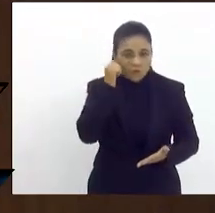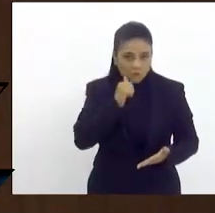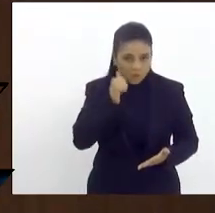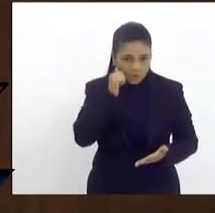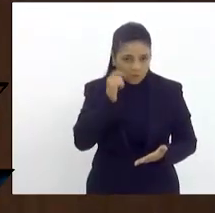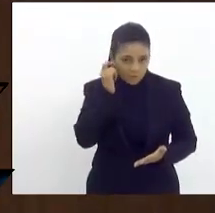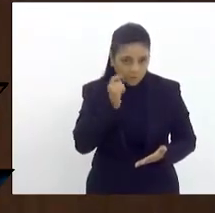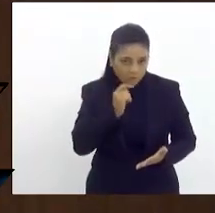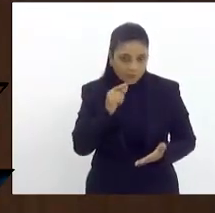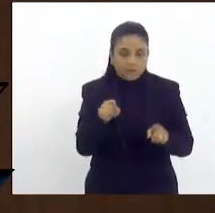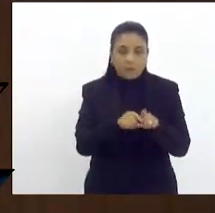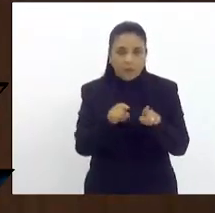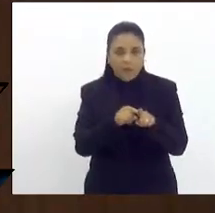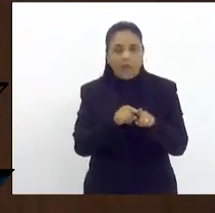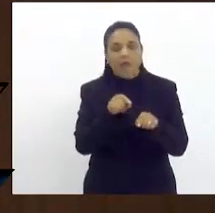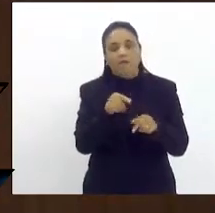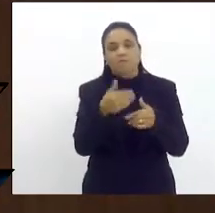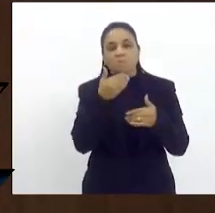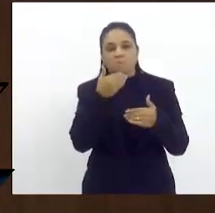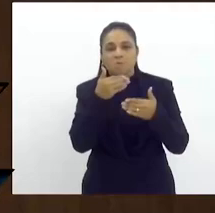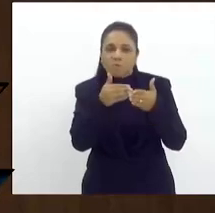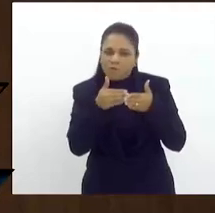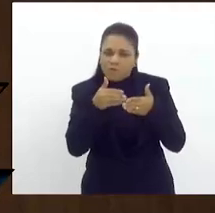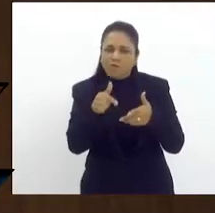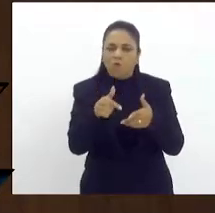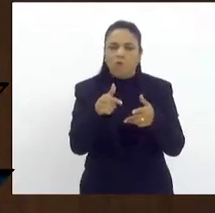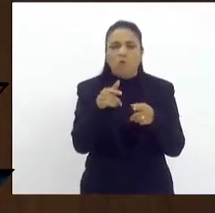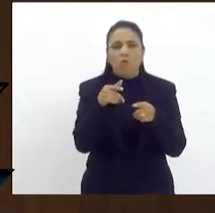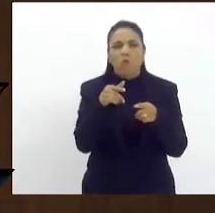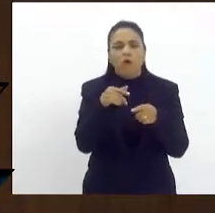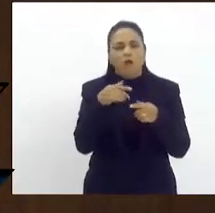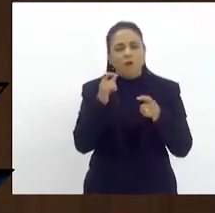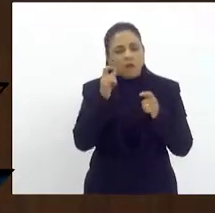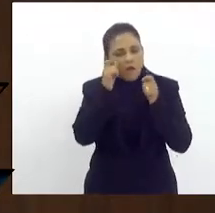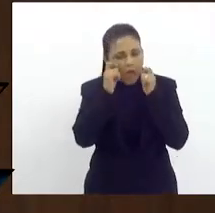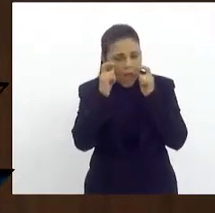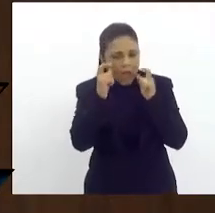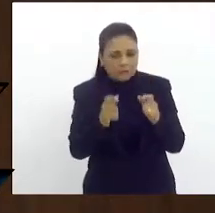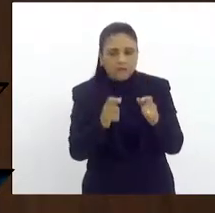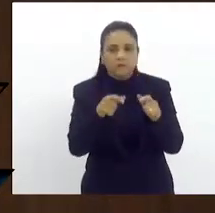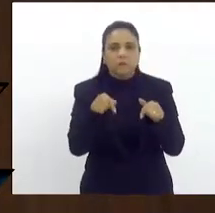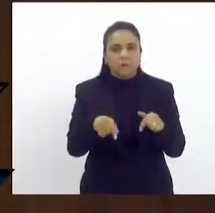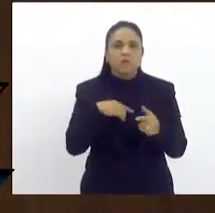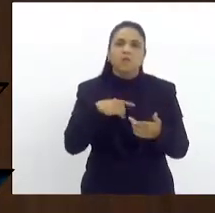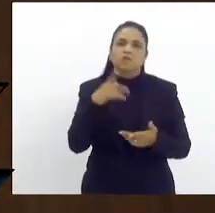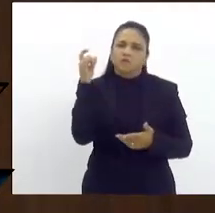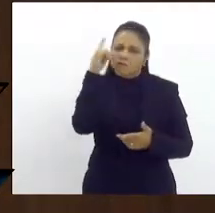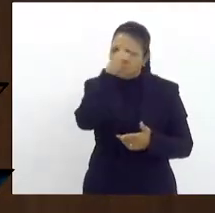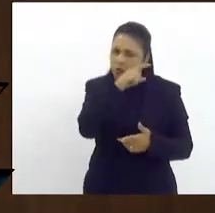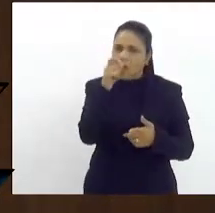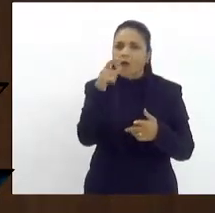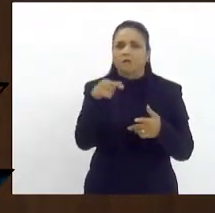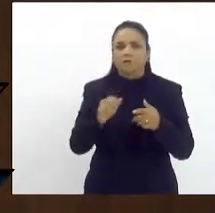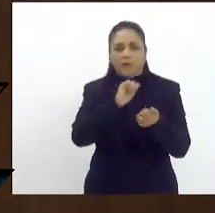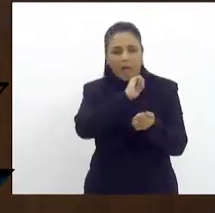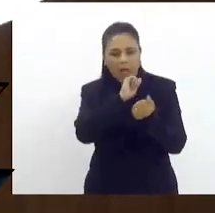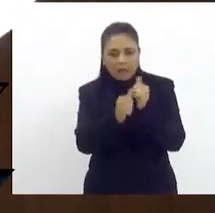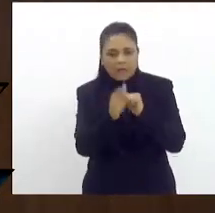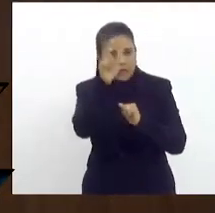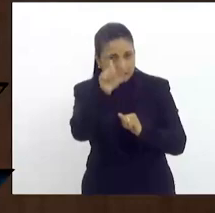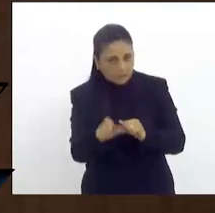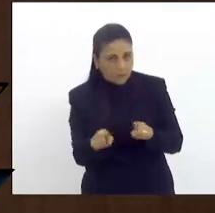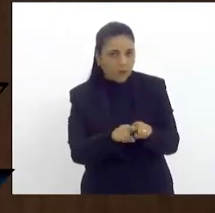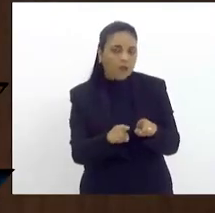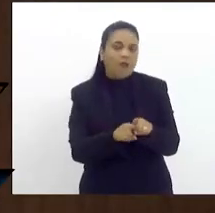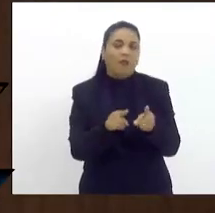Governador olhar com cuidado que já é difícil termos atletas no Brasil que a maioria sai daqui por dificuldades e aos nossos policiais